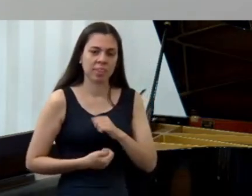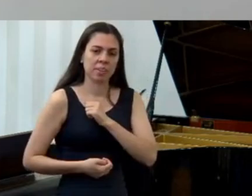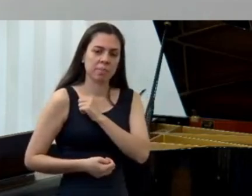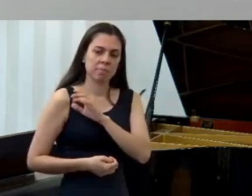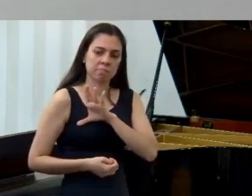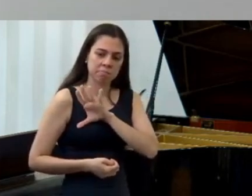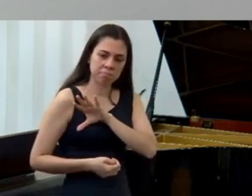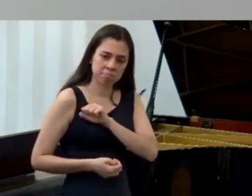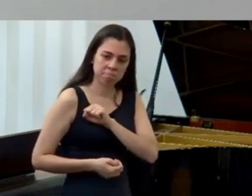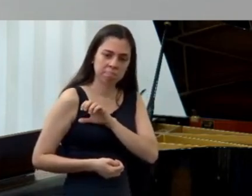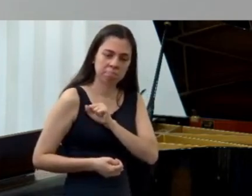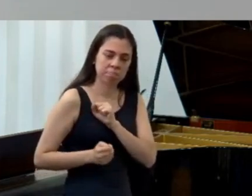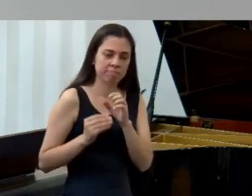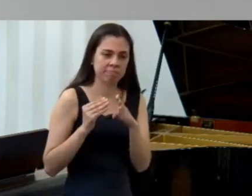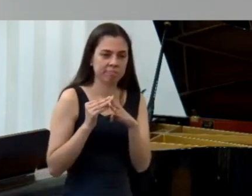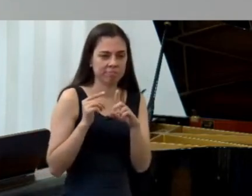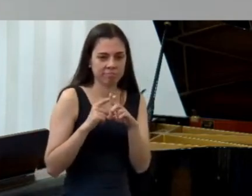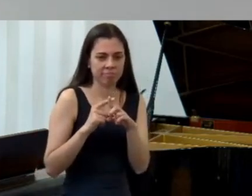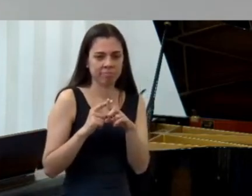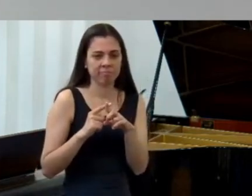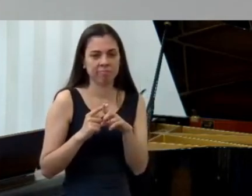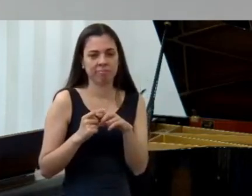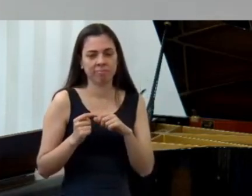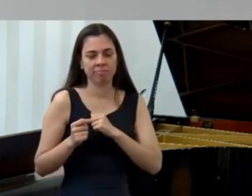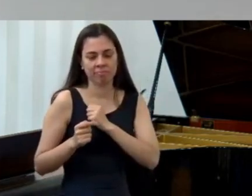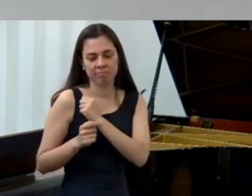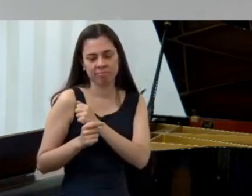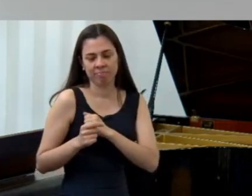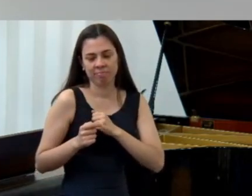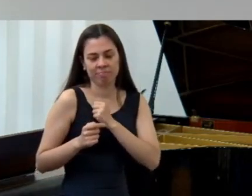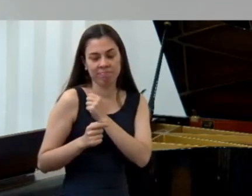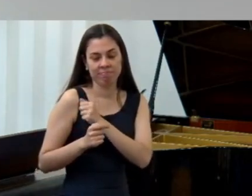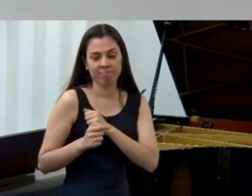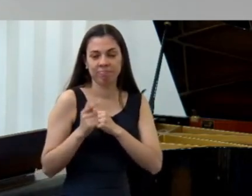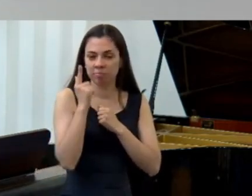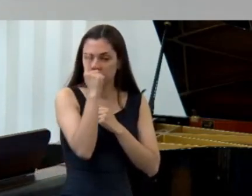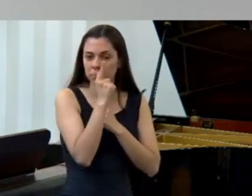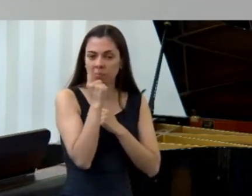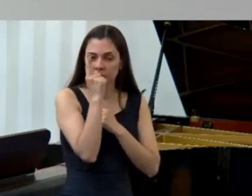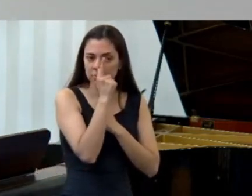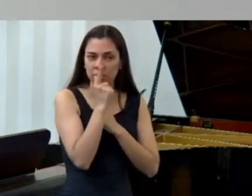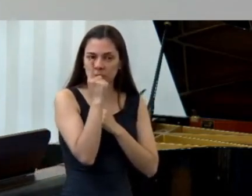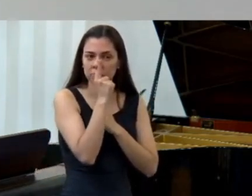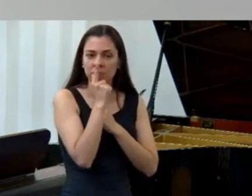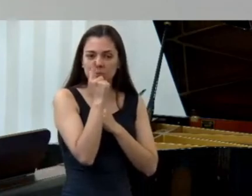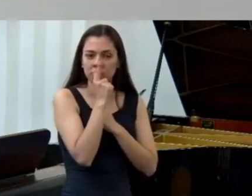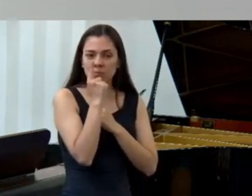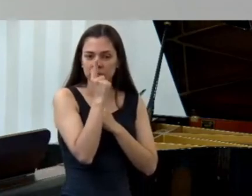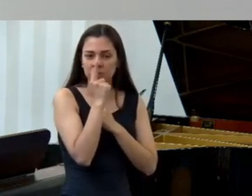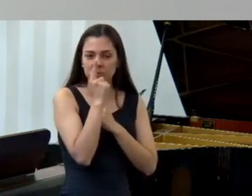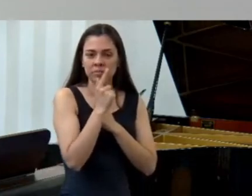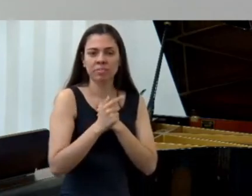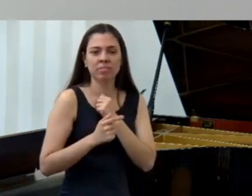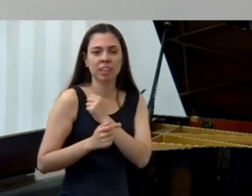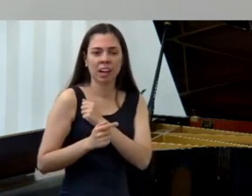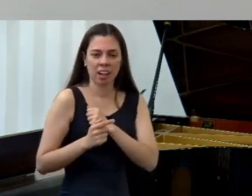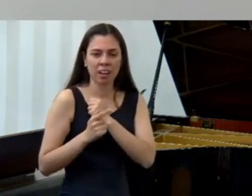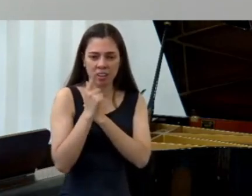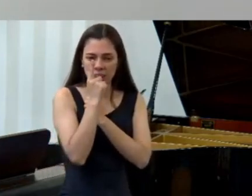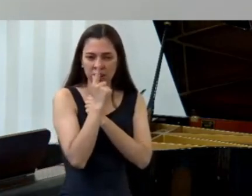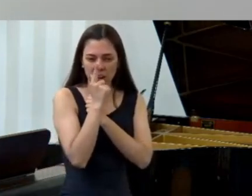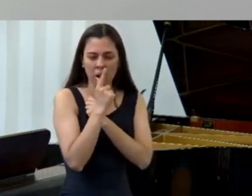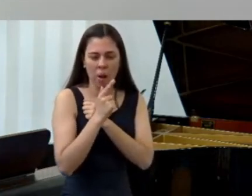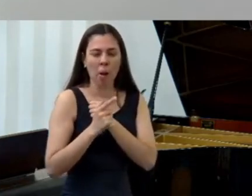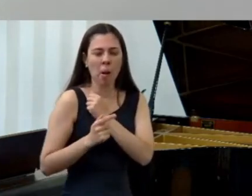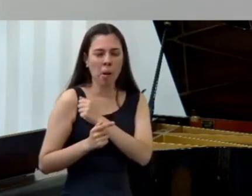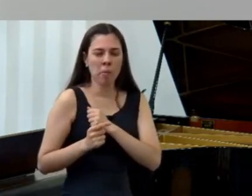tanto tempo. Muitas saudades do reverendo Jorge, saudoso que está desfrutando da presença do